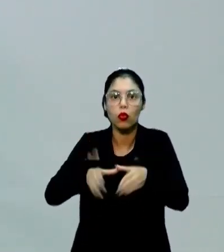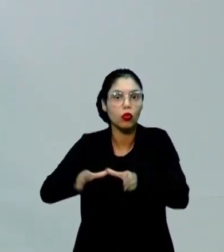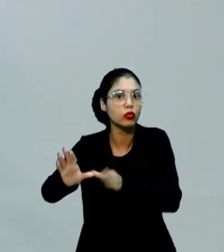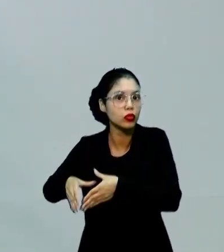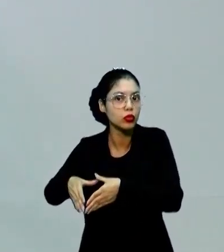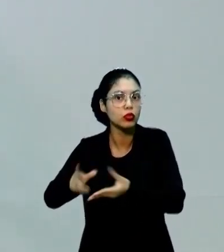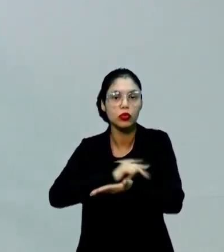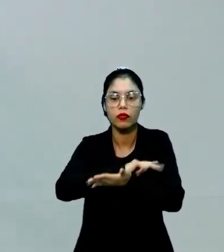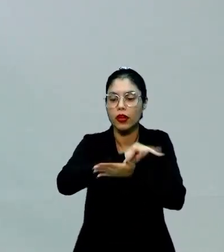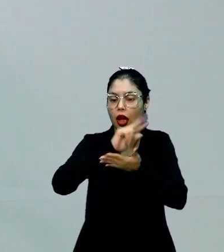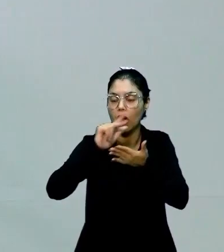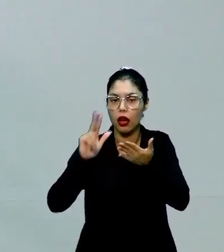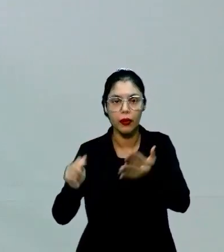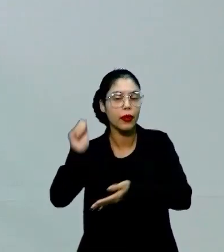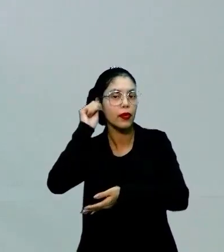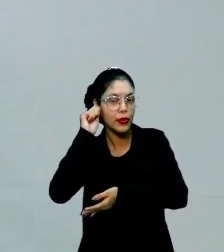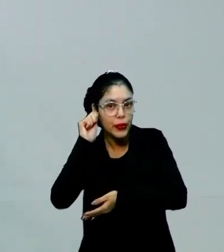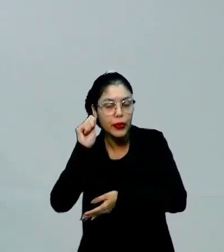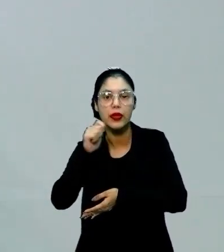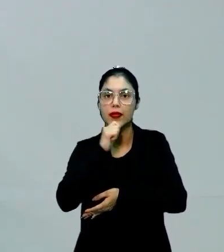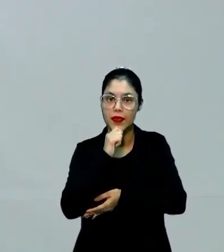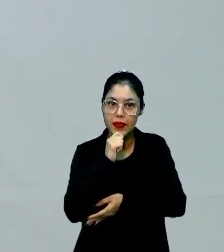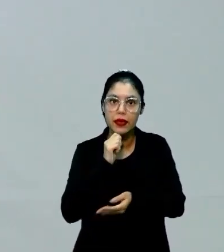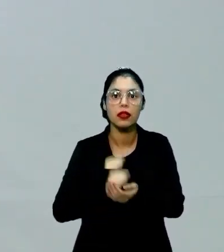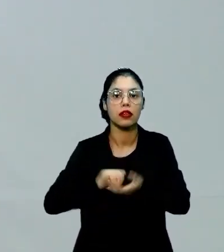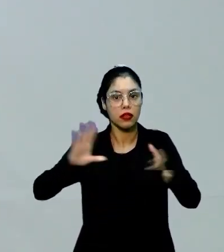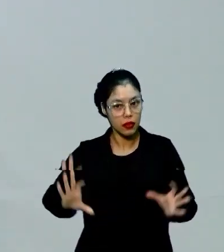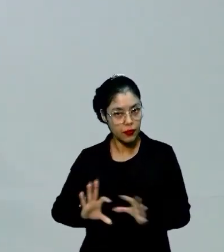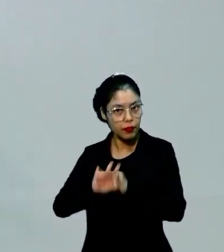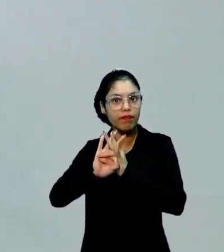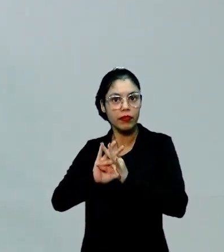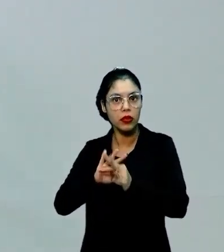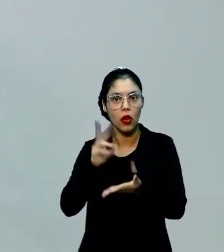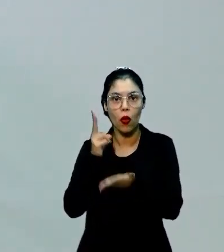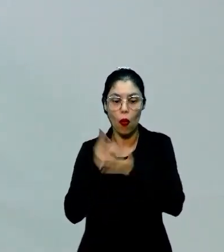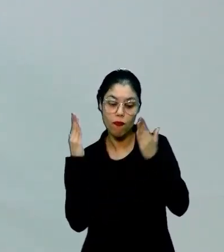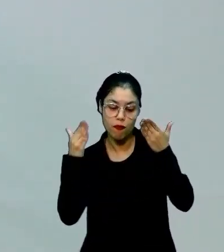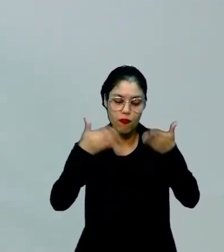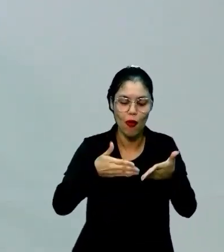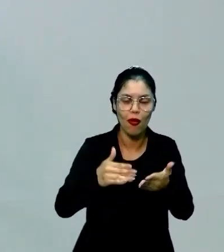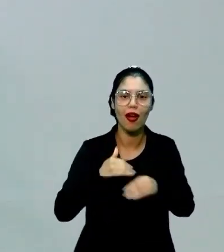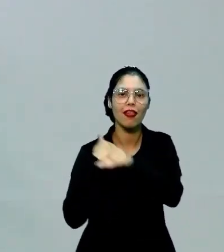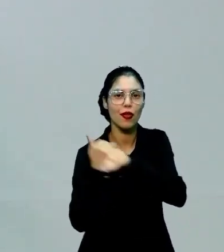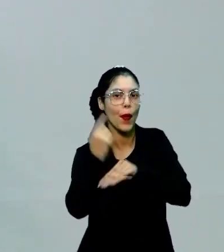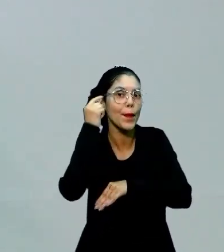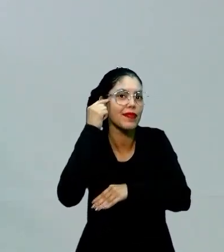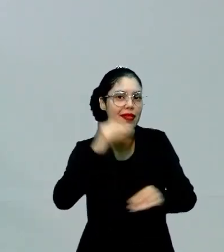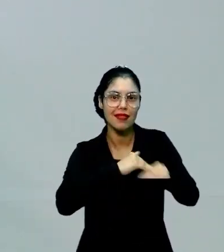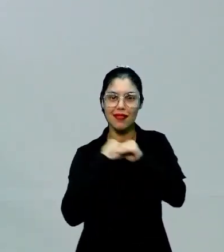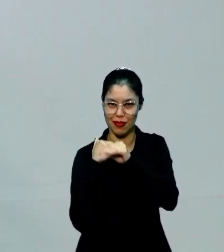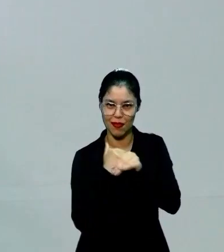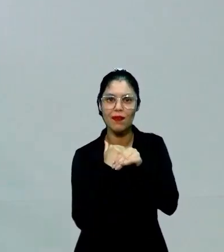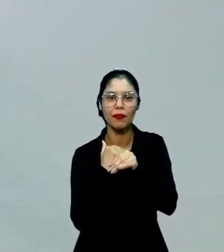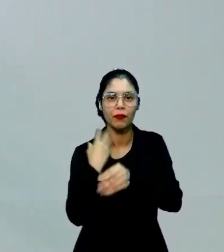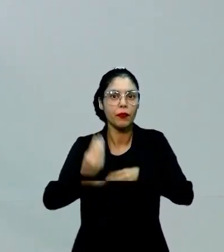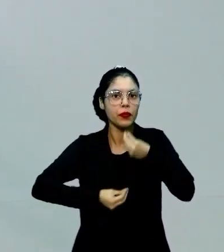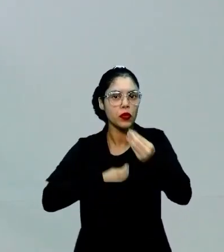autores que acabam comungando de uma determinada filosofia de pensamento, tendo